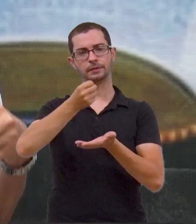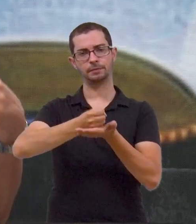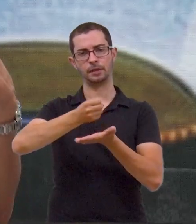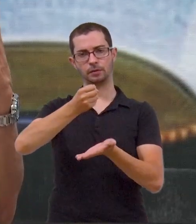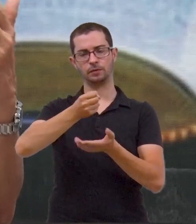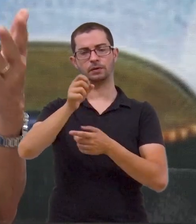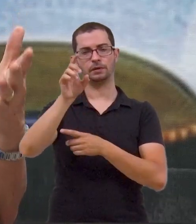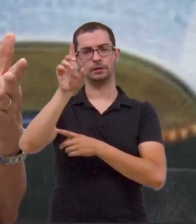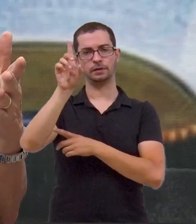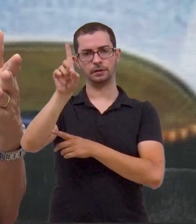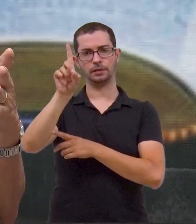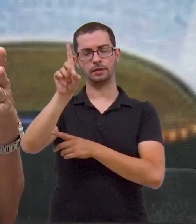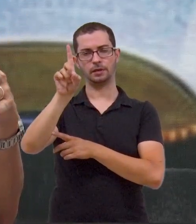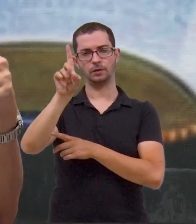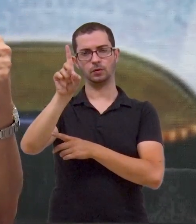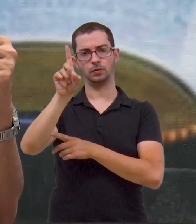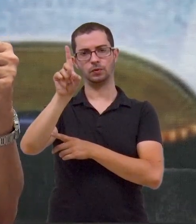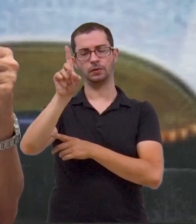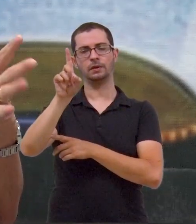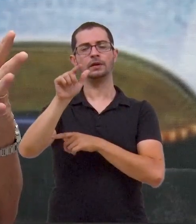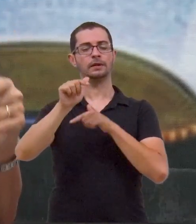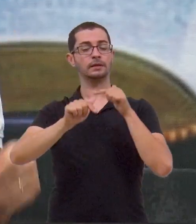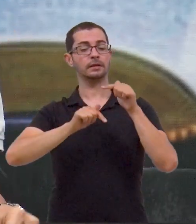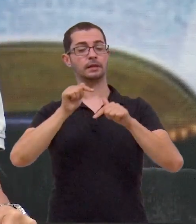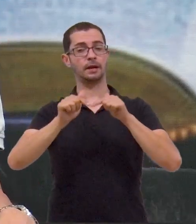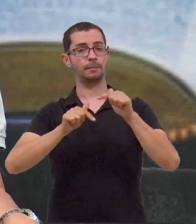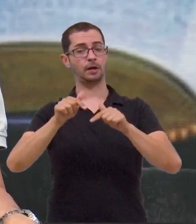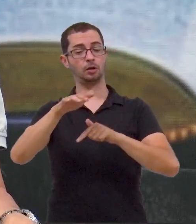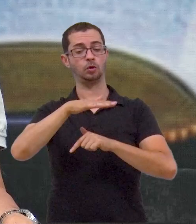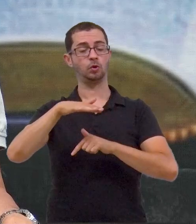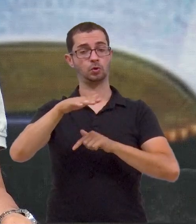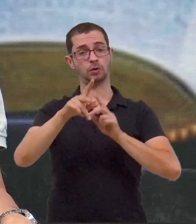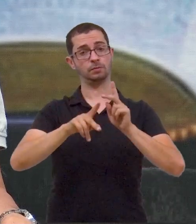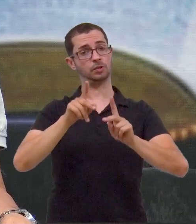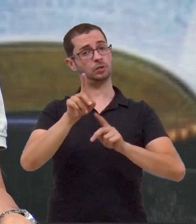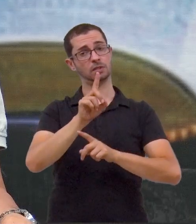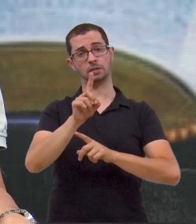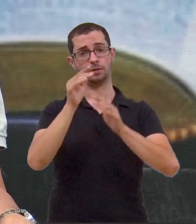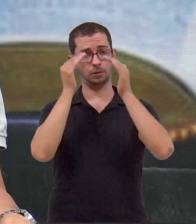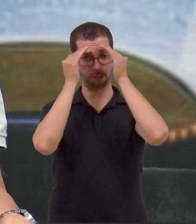Deus lidou com aqueles que desobedeceram a sua palavra.